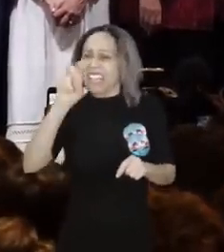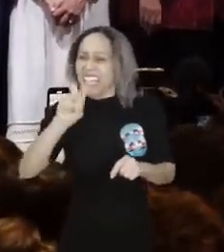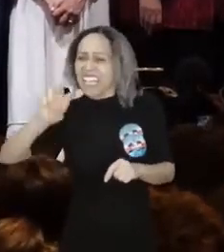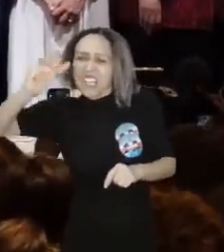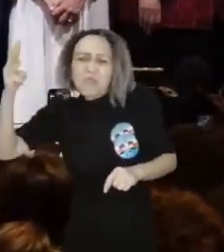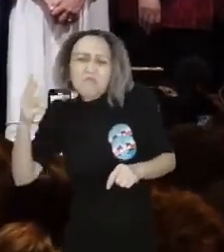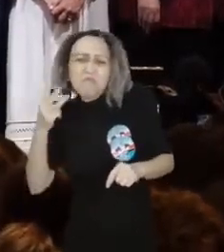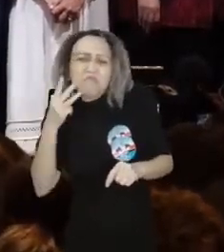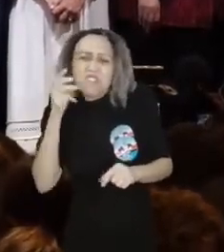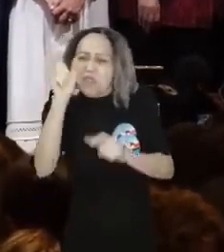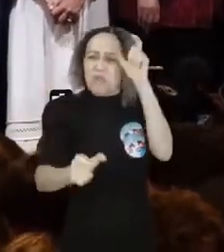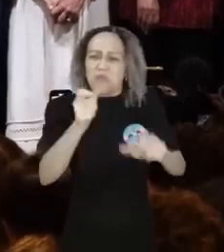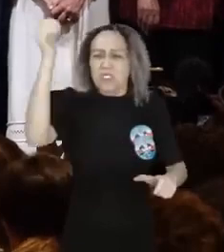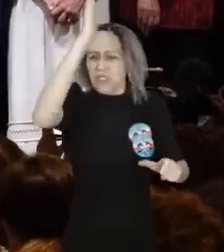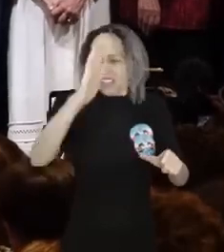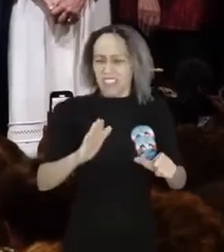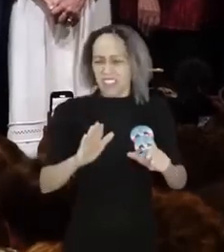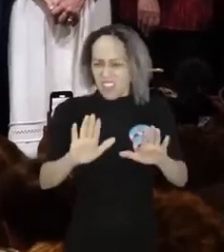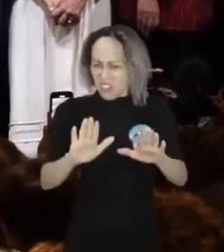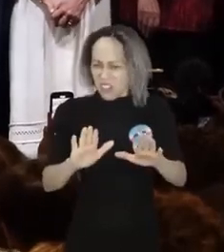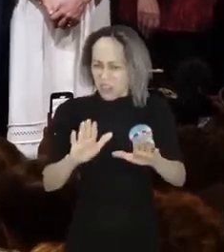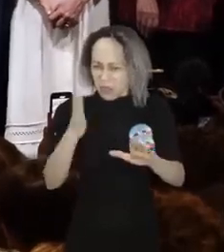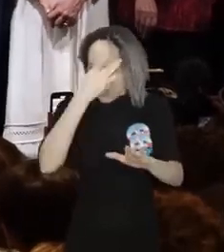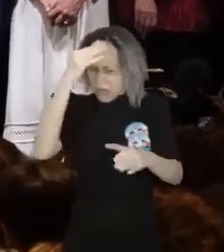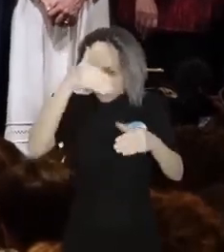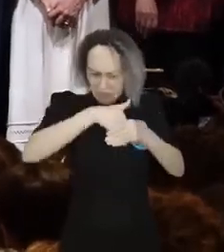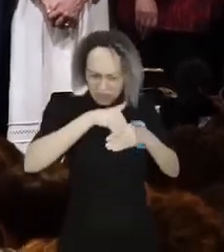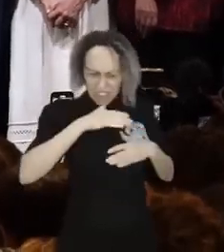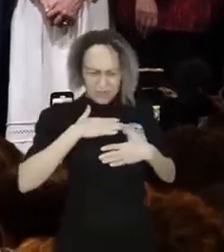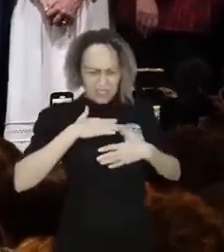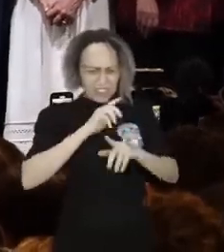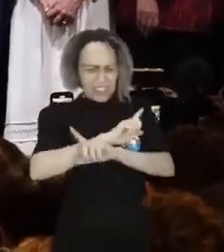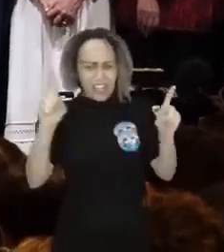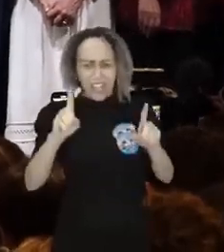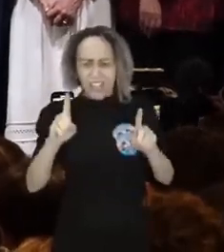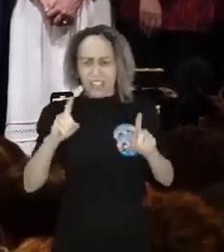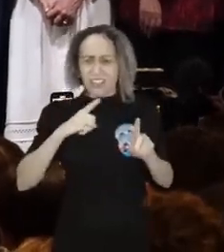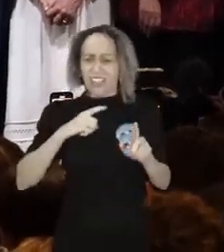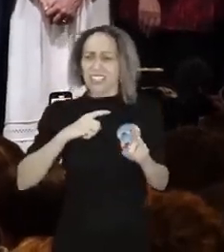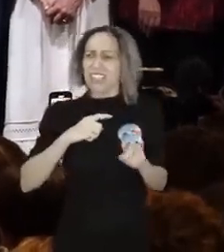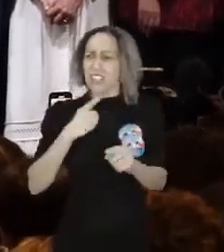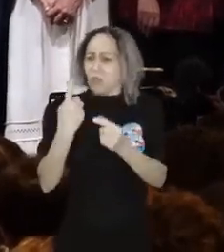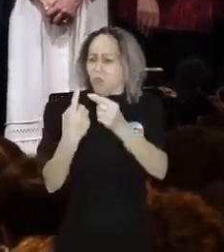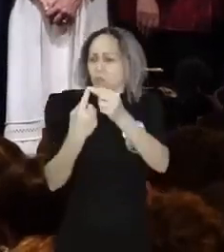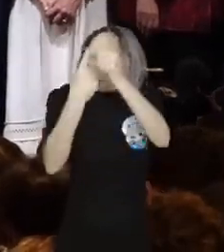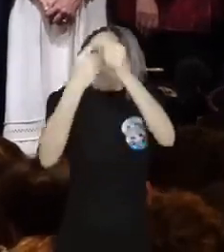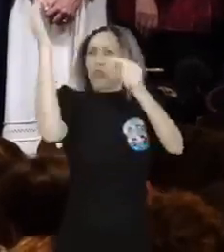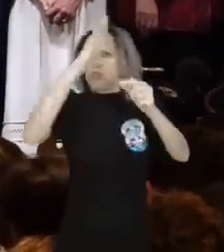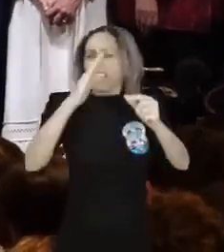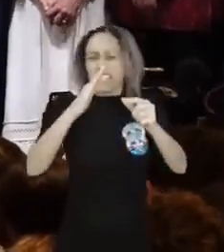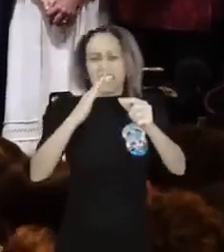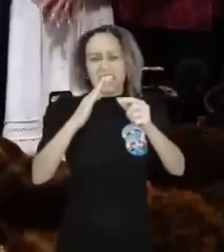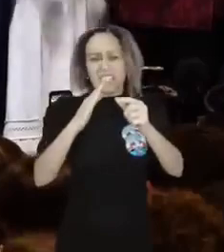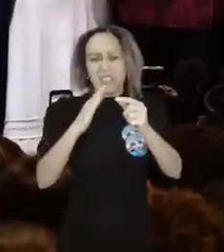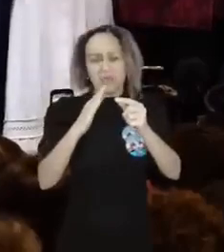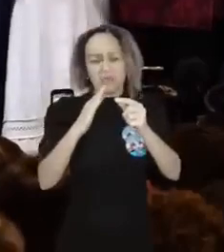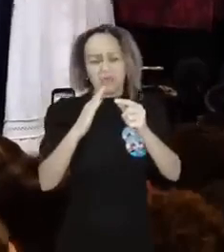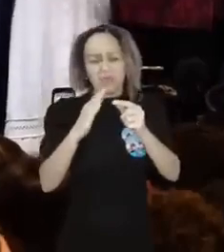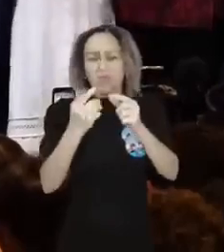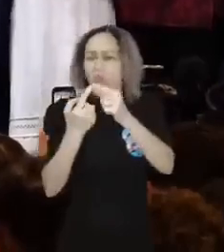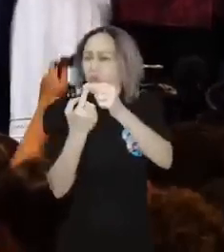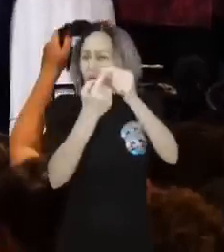em mim. Não existe dois Brasis. Somos um único país, um único povo, uma grande